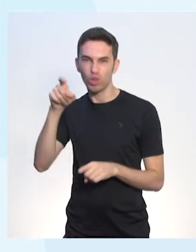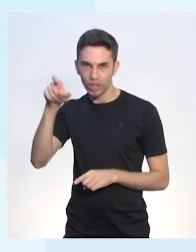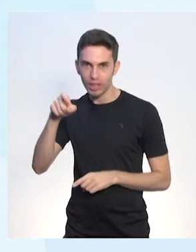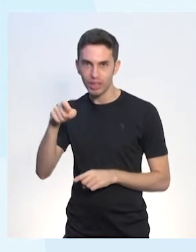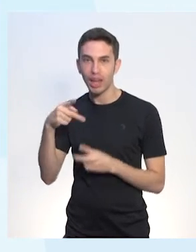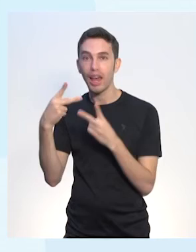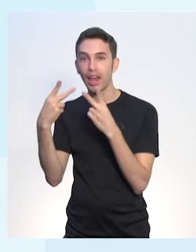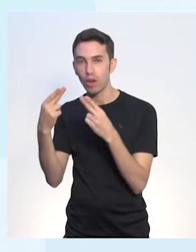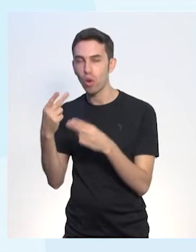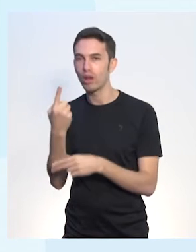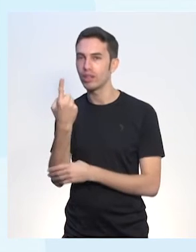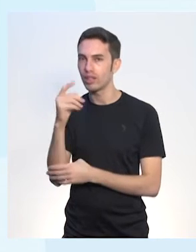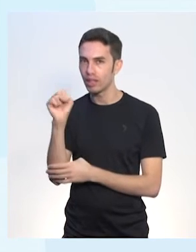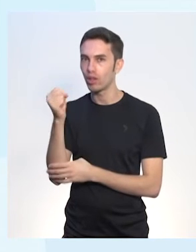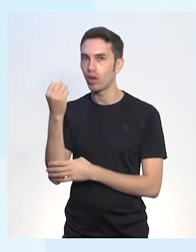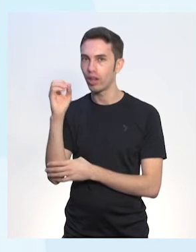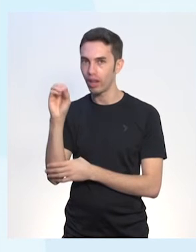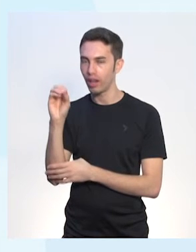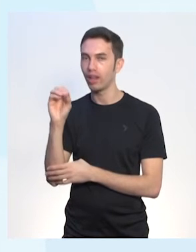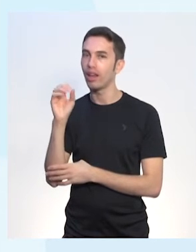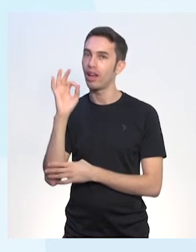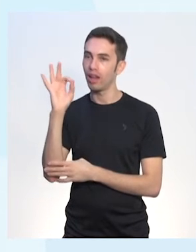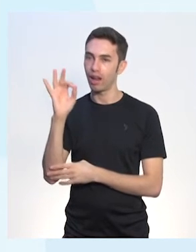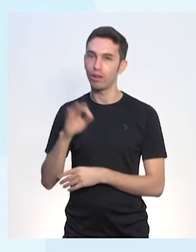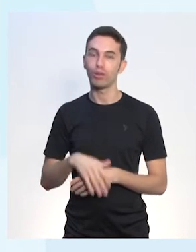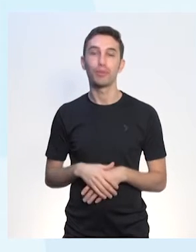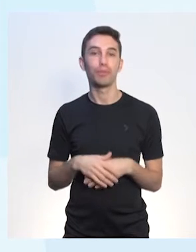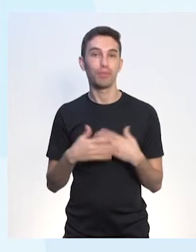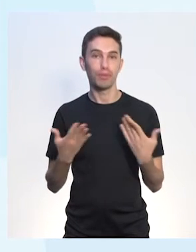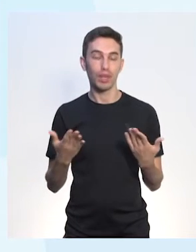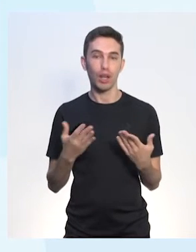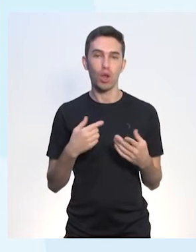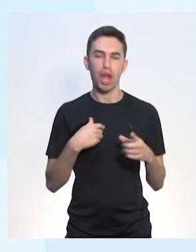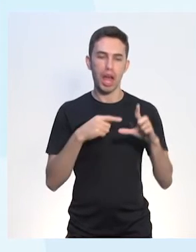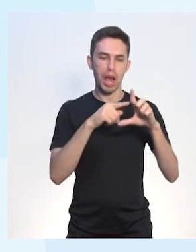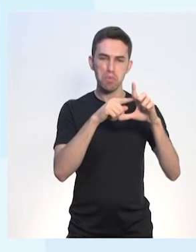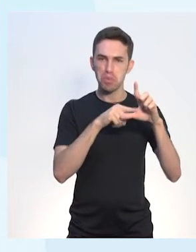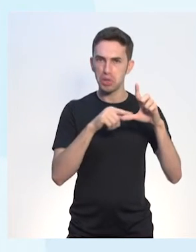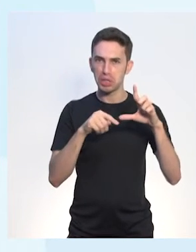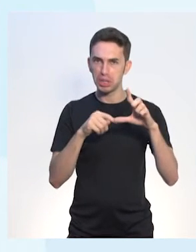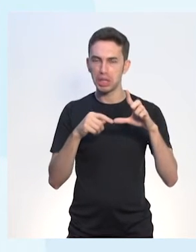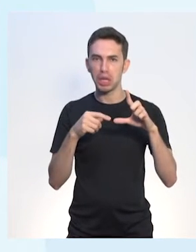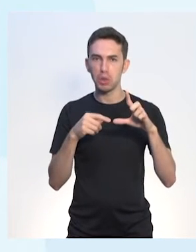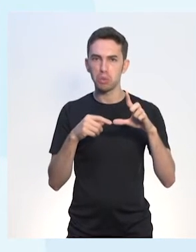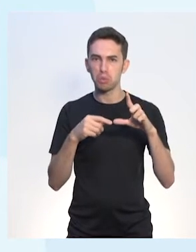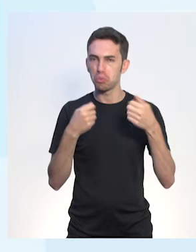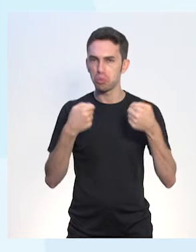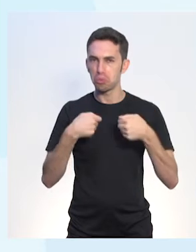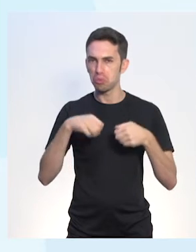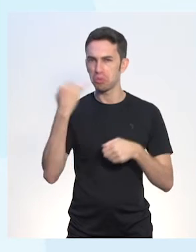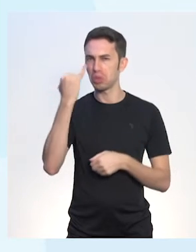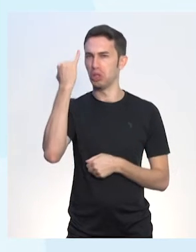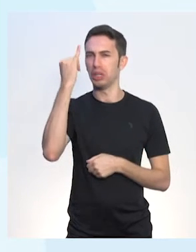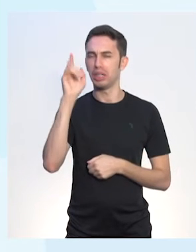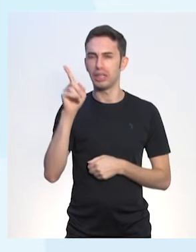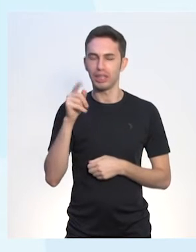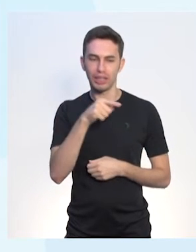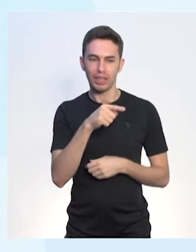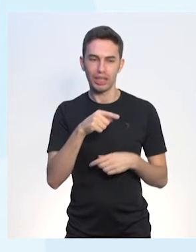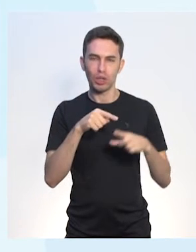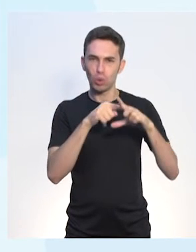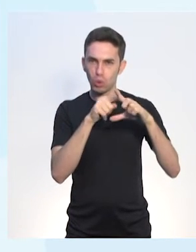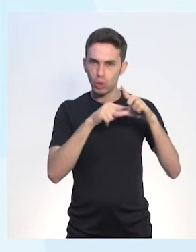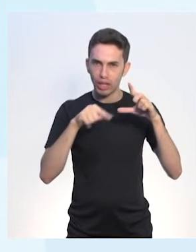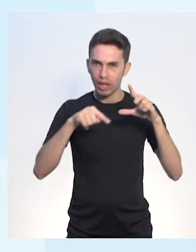dar 180 graus. Então, a posição do triângulo não é a parte importante, né, Osmar? Não, e sim